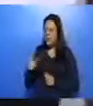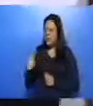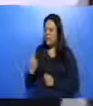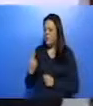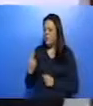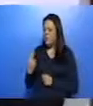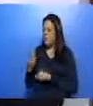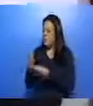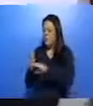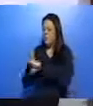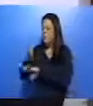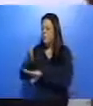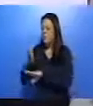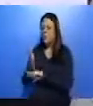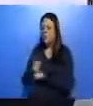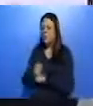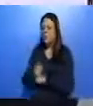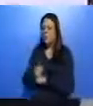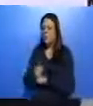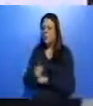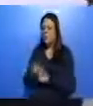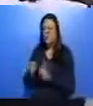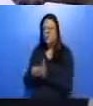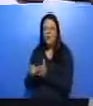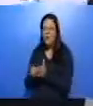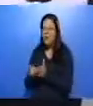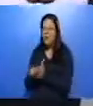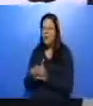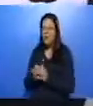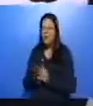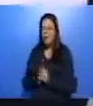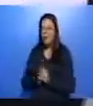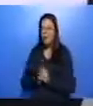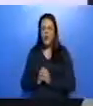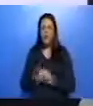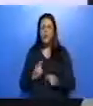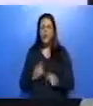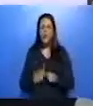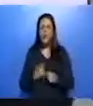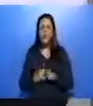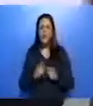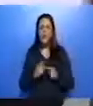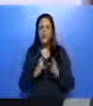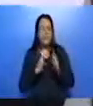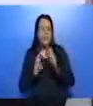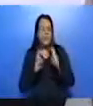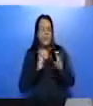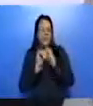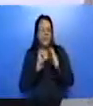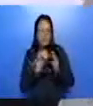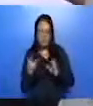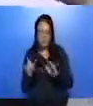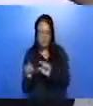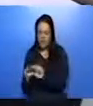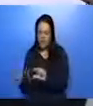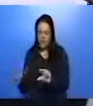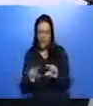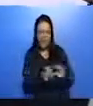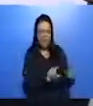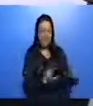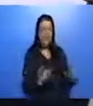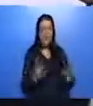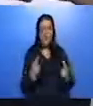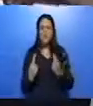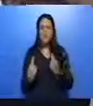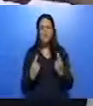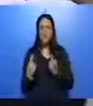todos sabemos. Mas e a relação com essa objetiva direta? Qual é a dica? Primeira coisa, nós vimos que a